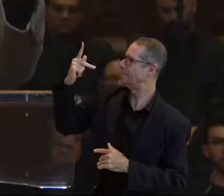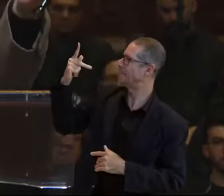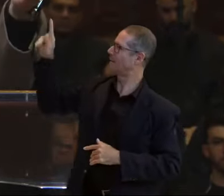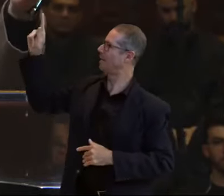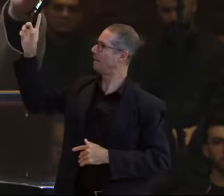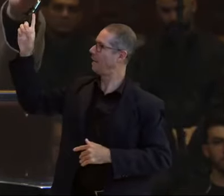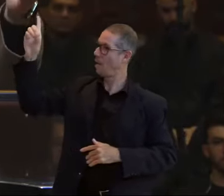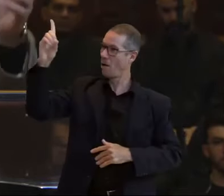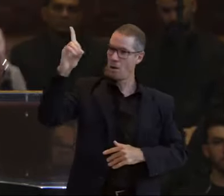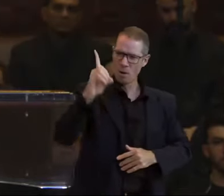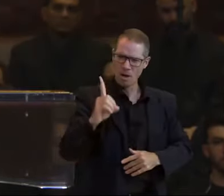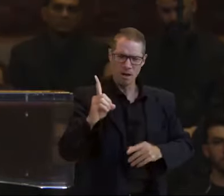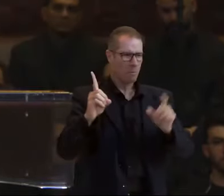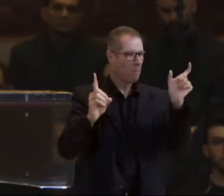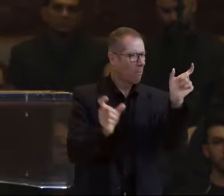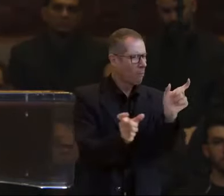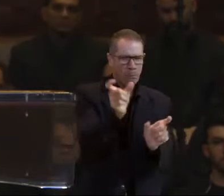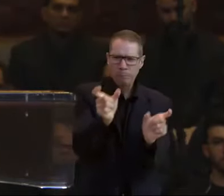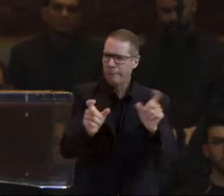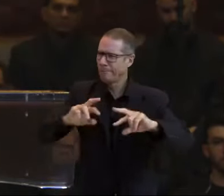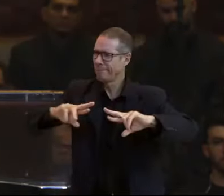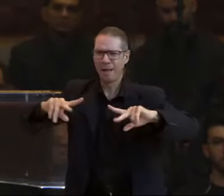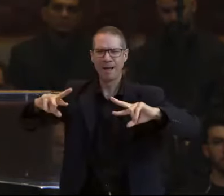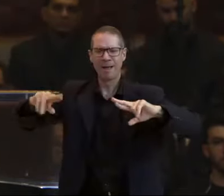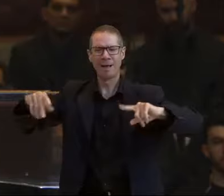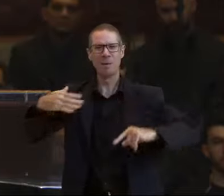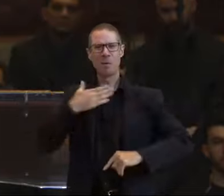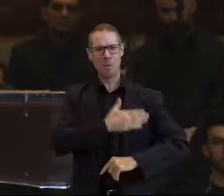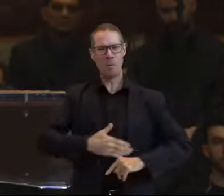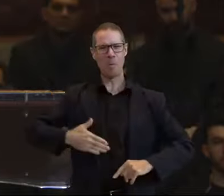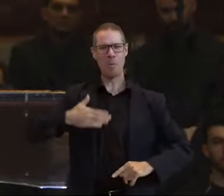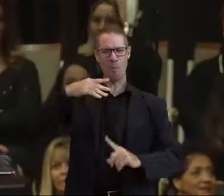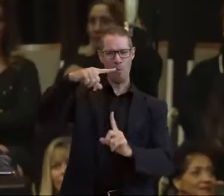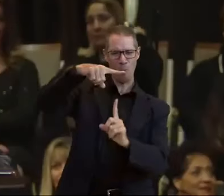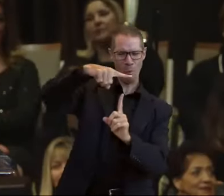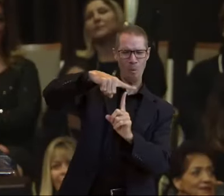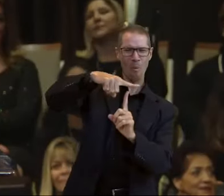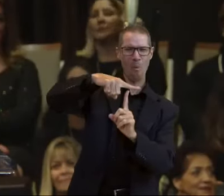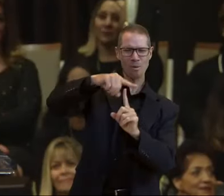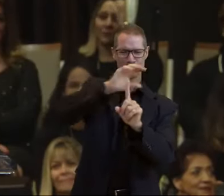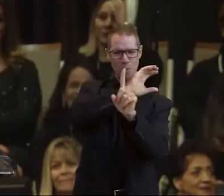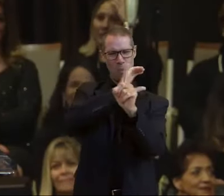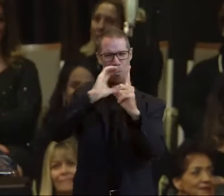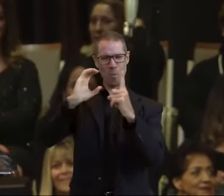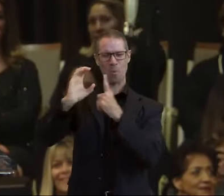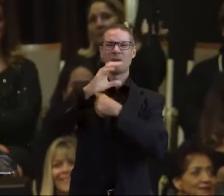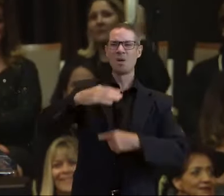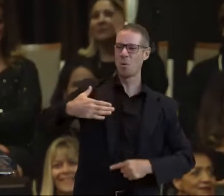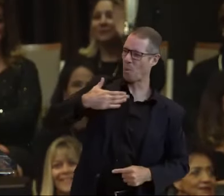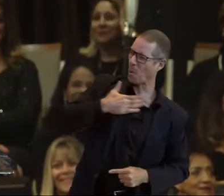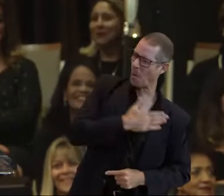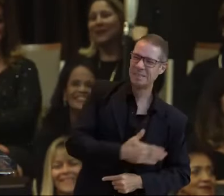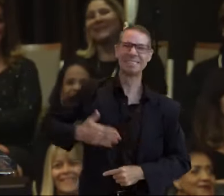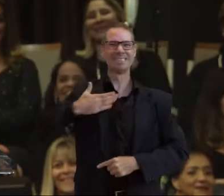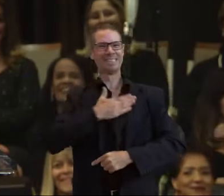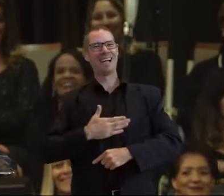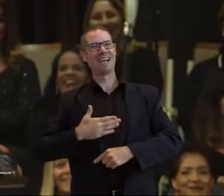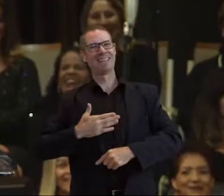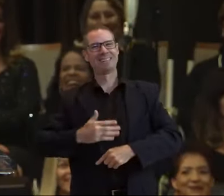das diferenças. Eu gosto desse estilo de culto aqui, ó. Gostei.